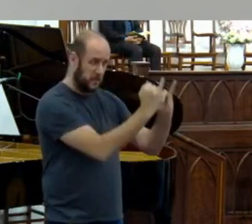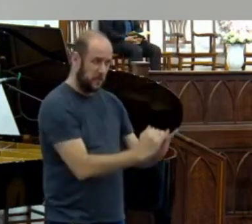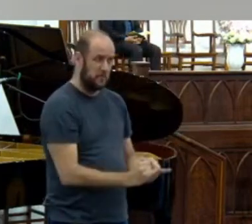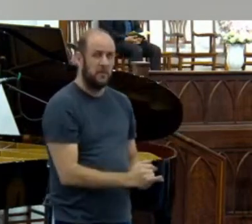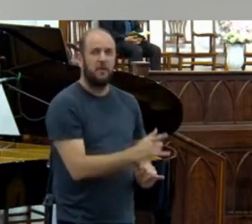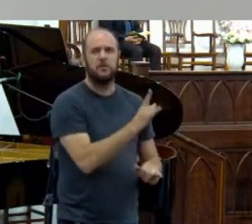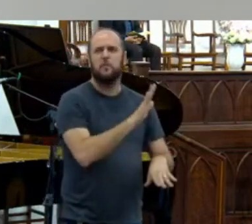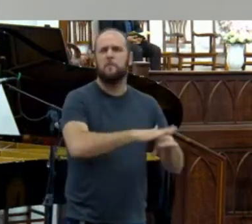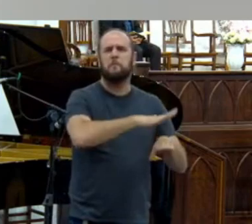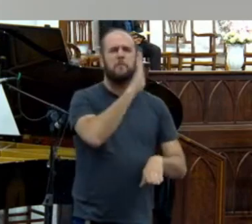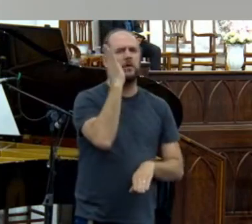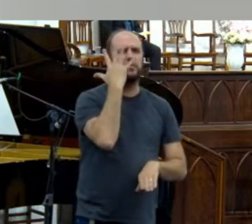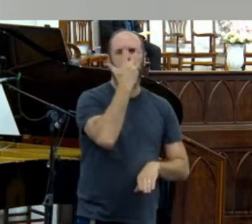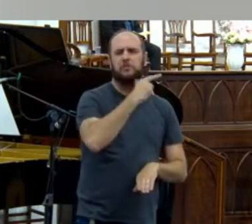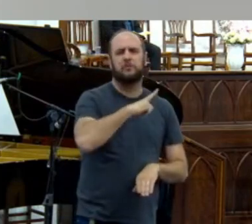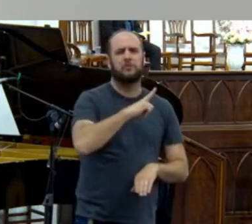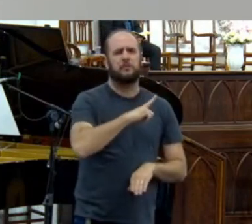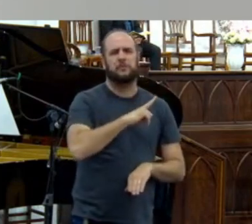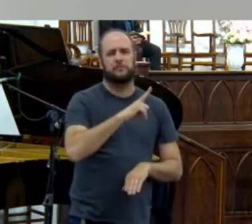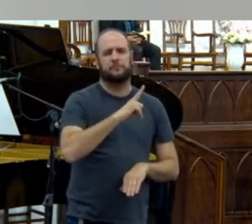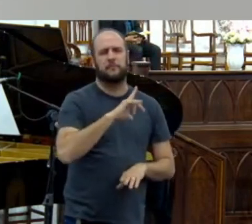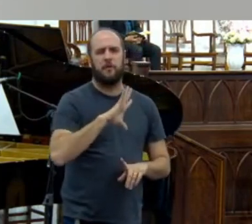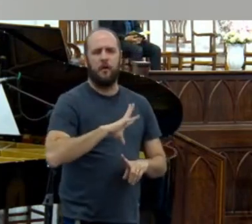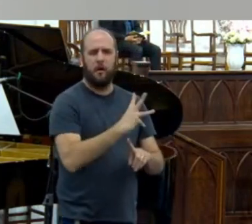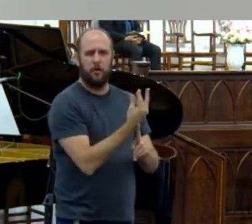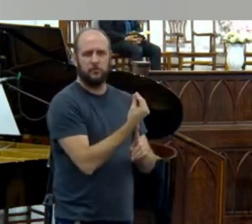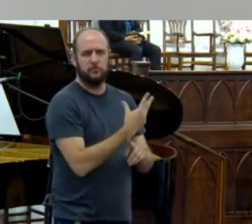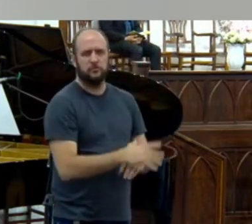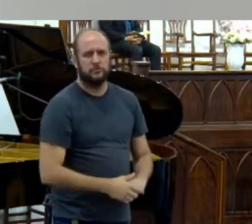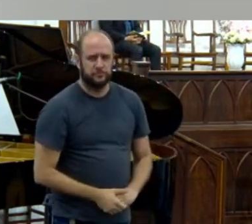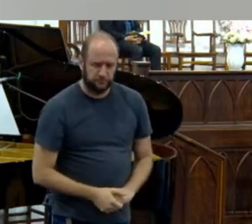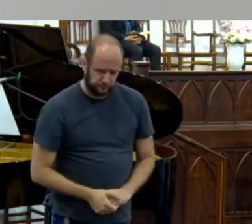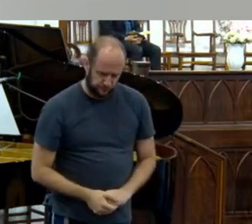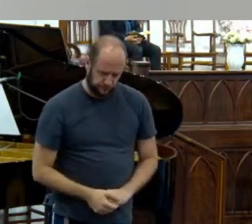peças feitas pelo homem.